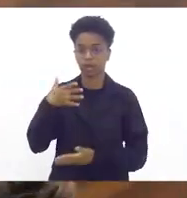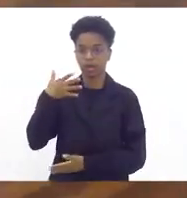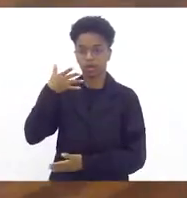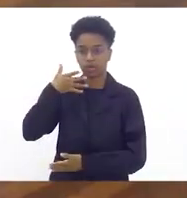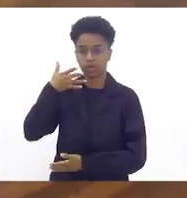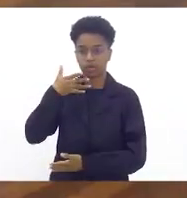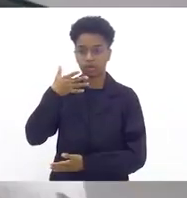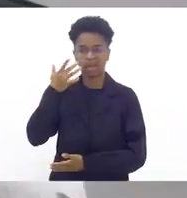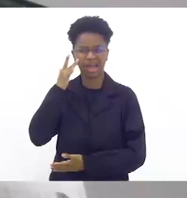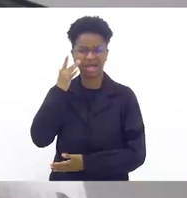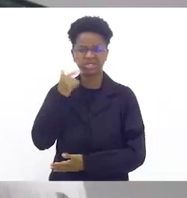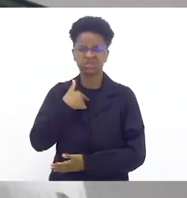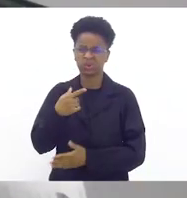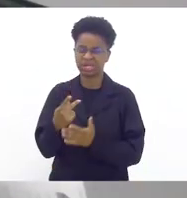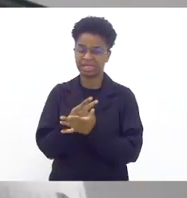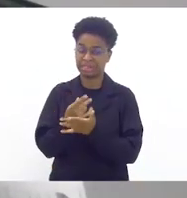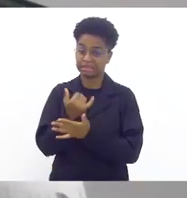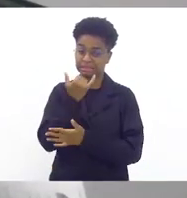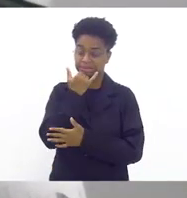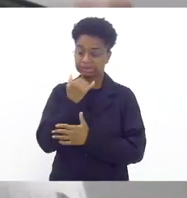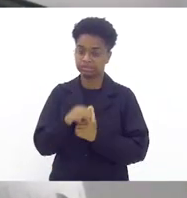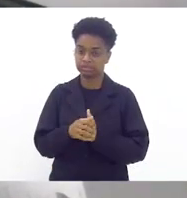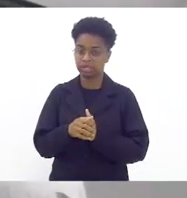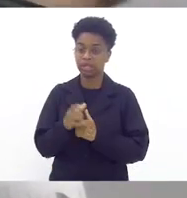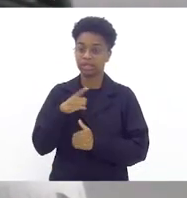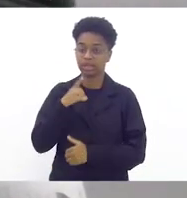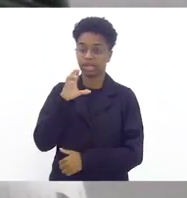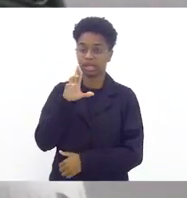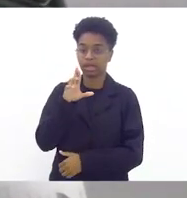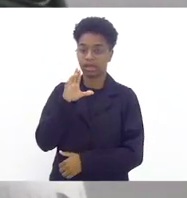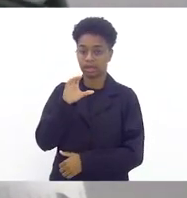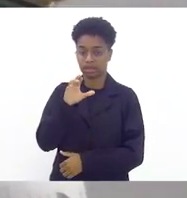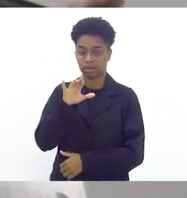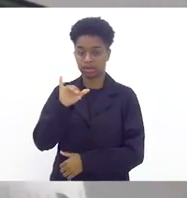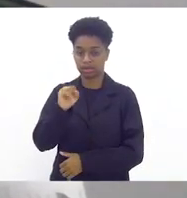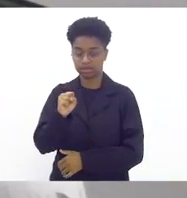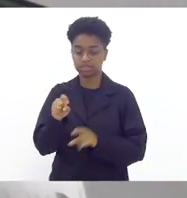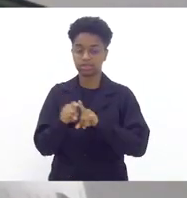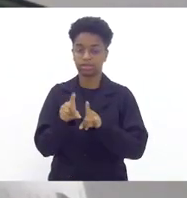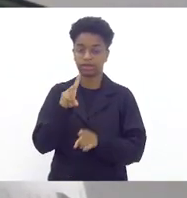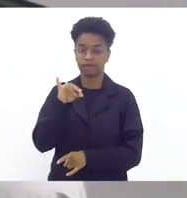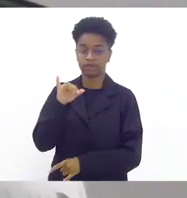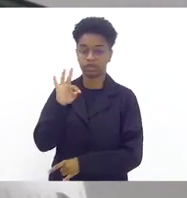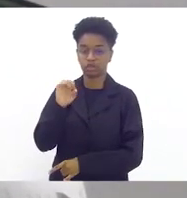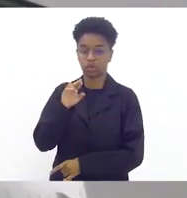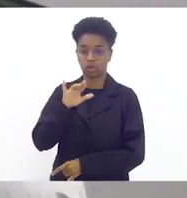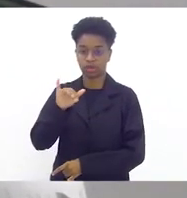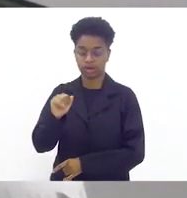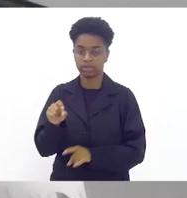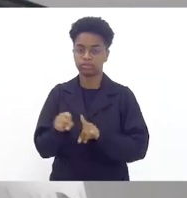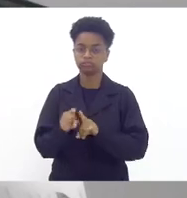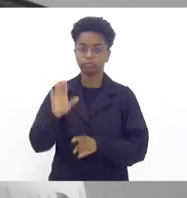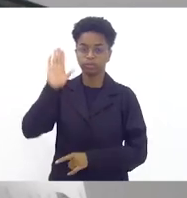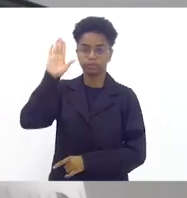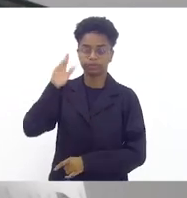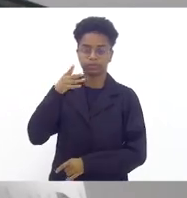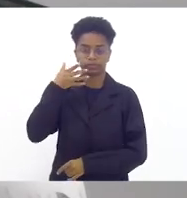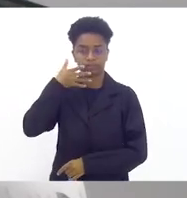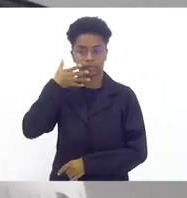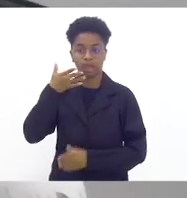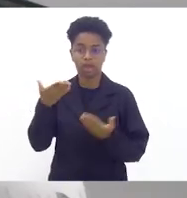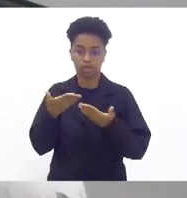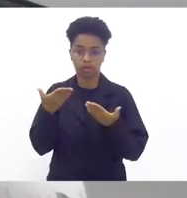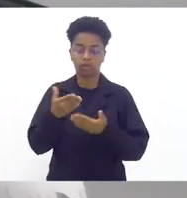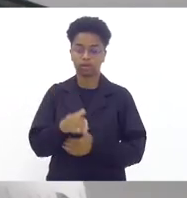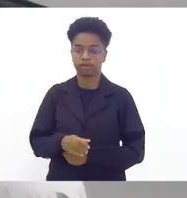eu acho que eu cometi uma agafezinha aqui, tem a Cris, mas tem a Vitória, que se inscreveu para falar também, e é agora